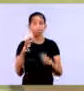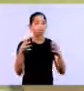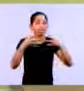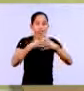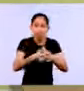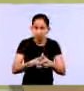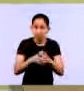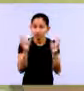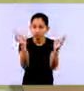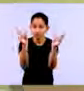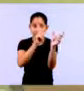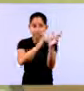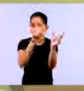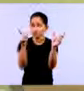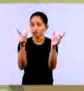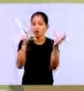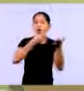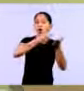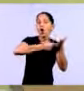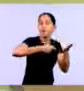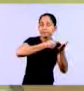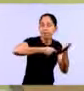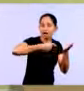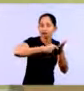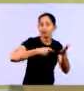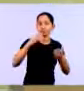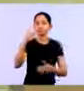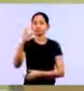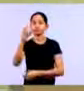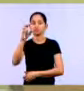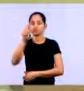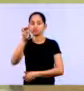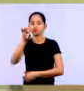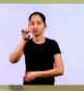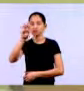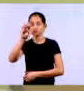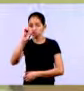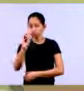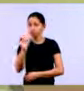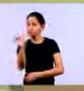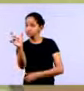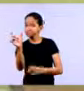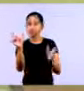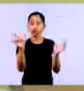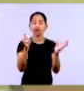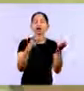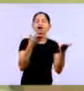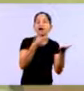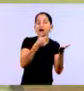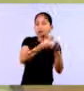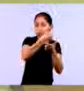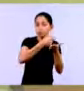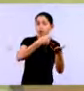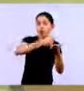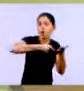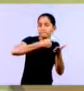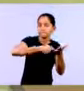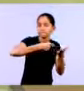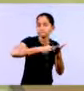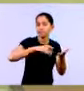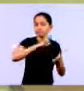confundam, não é a mesma coisa. Obrigação tributária, crédito tributário. Enquanto é obrigação tributária,